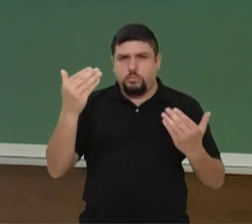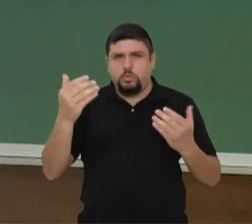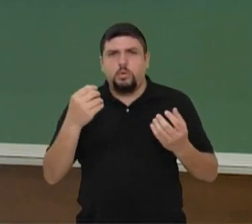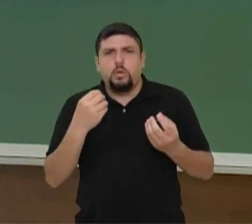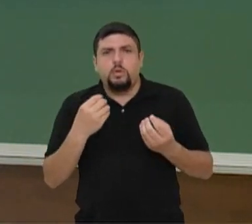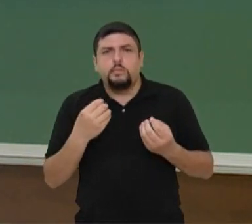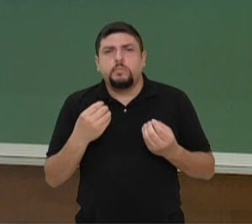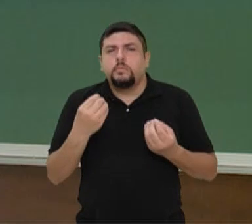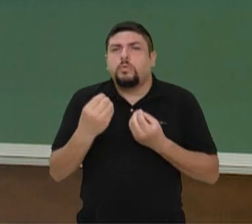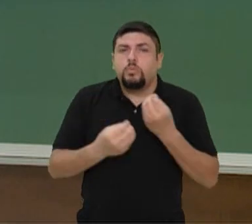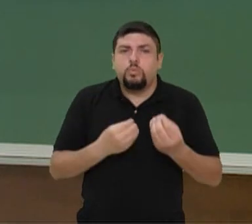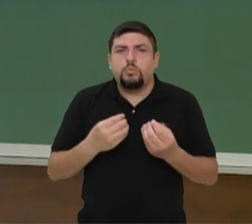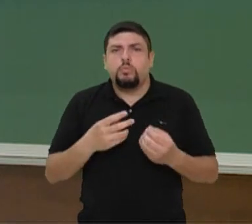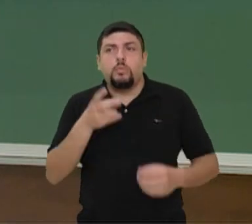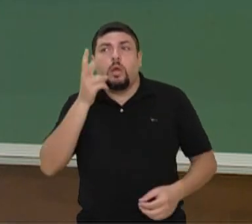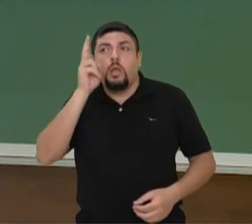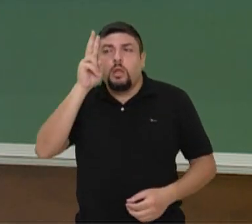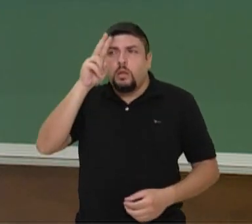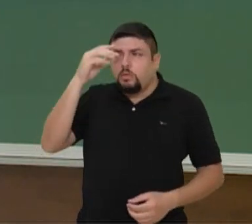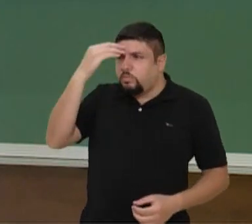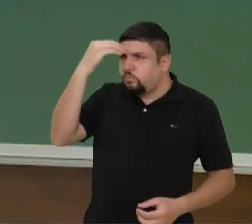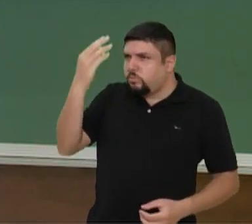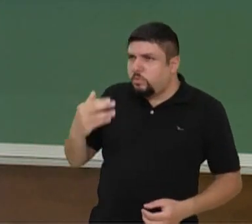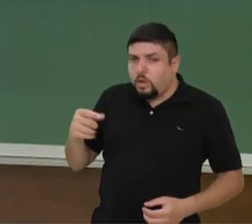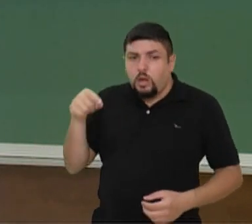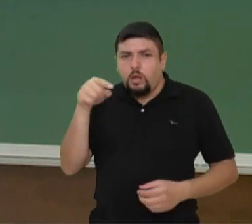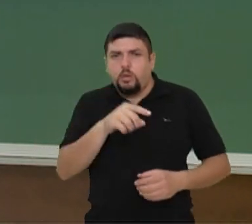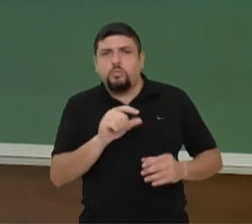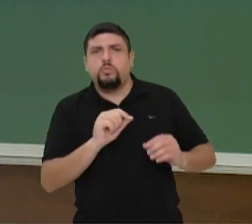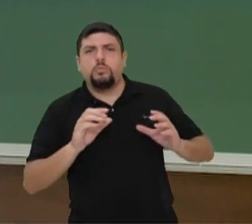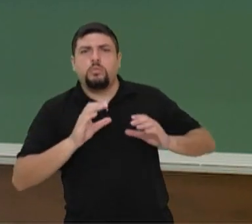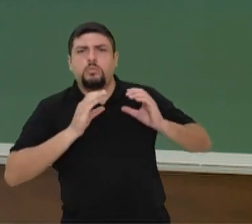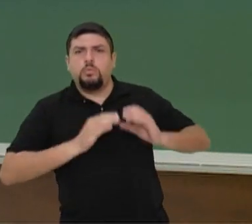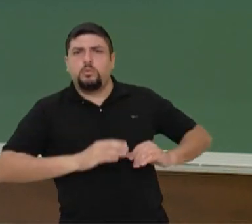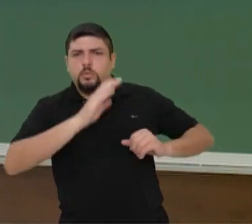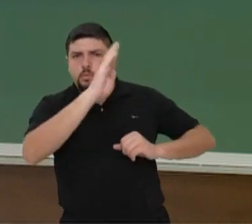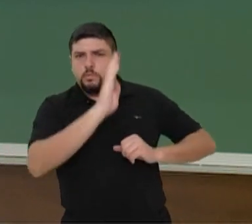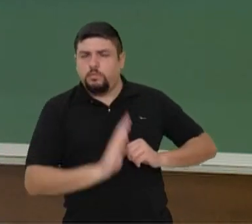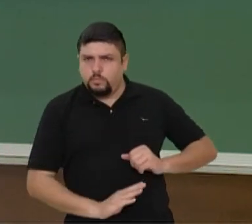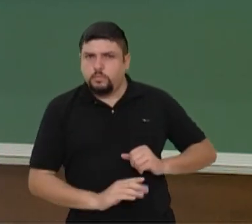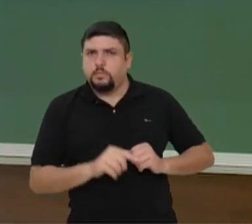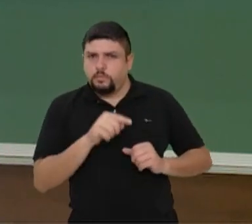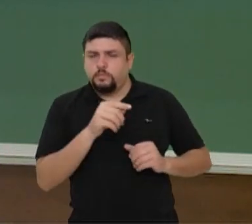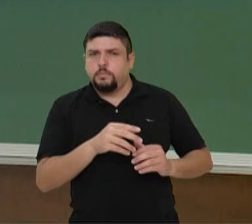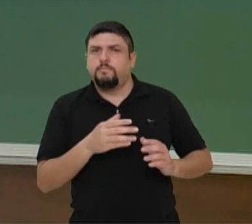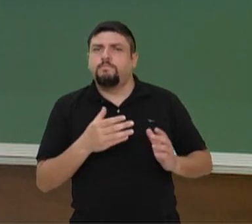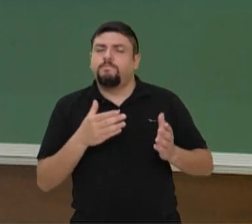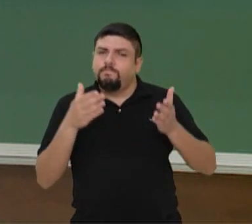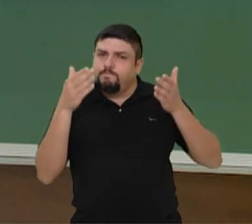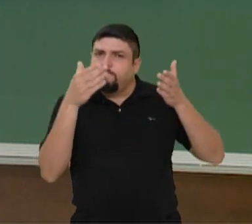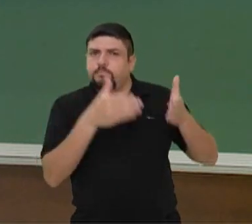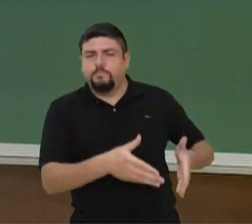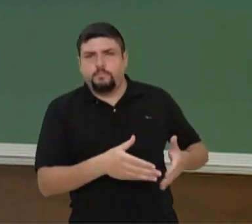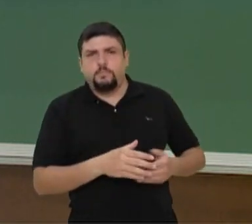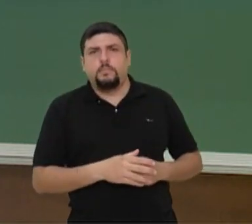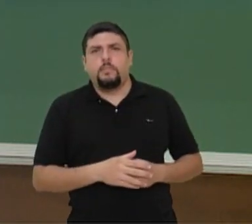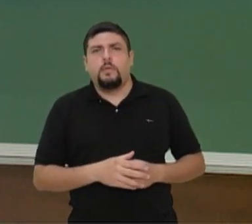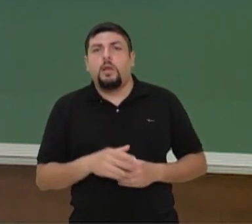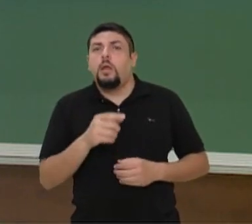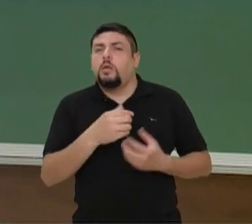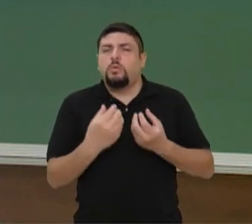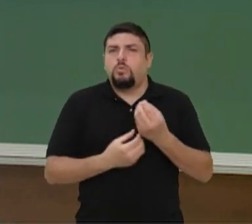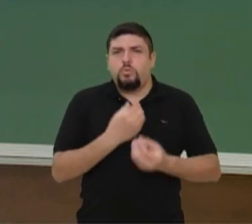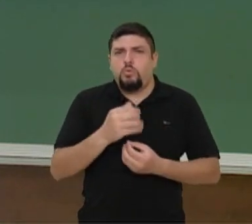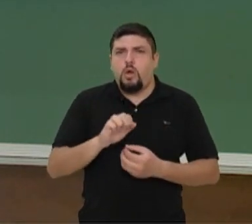antigo, imemorial, de cidadão brasileiro modelo, né, o indígena nacional. Então, esse é um primeiro momento da constituição da